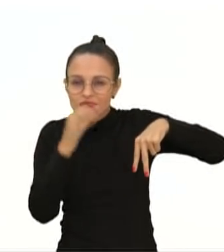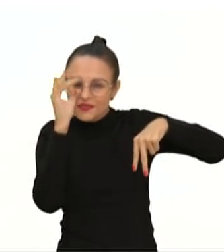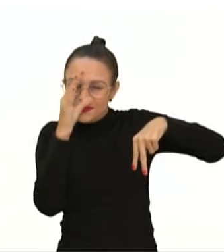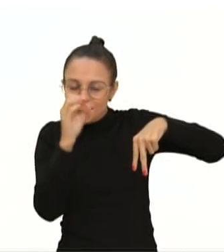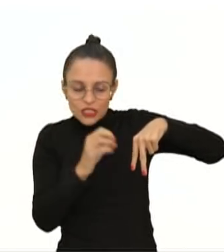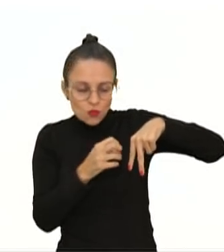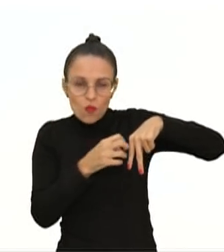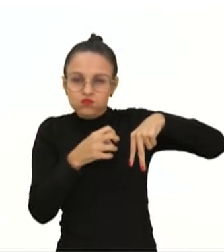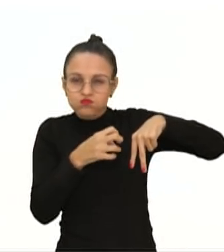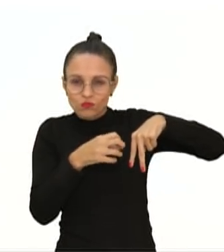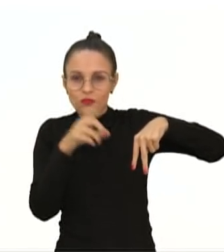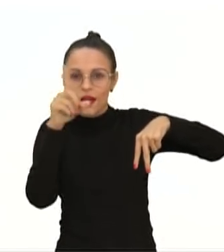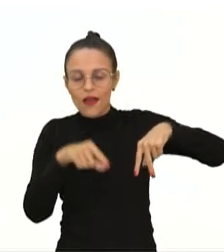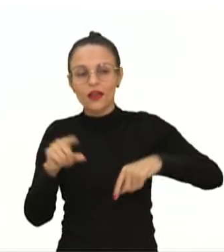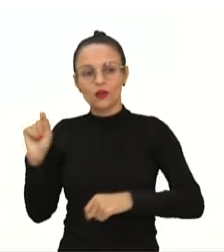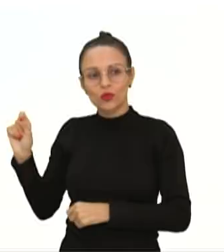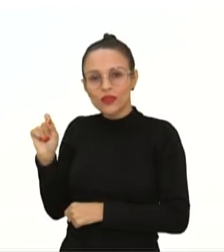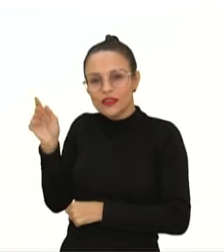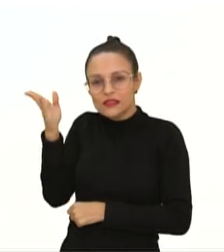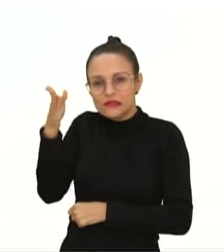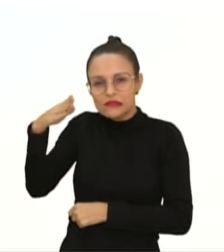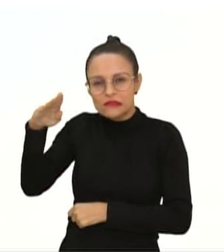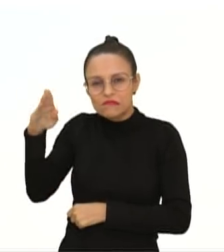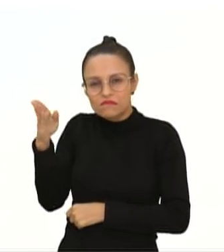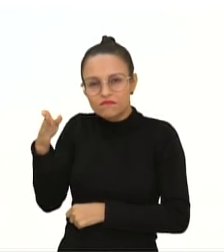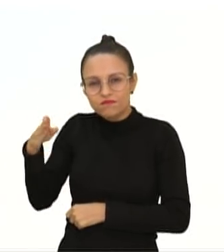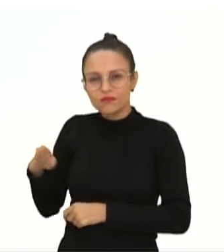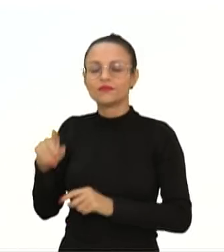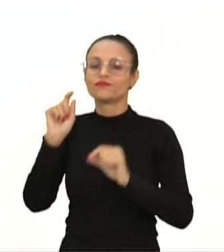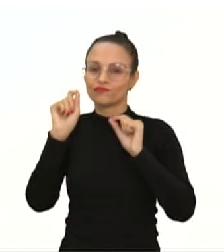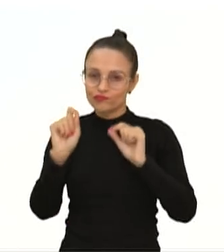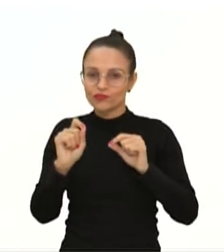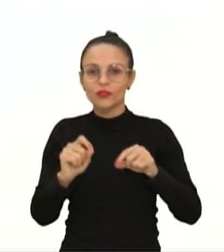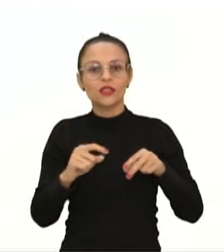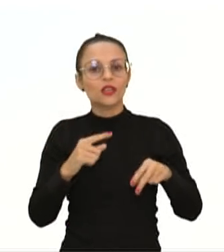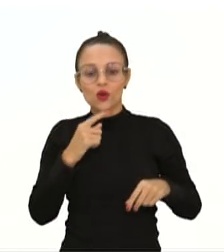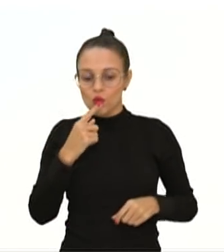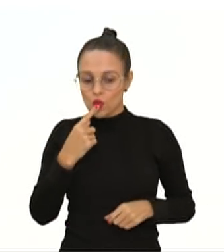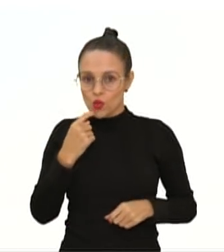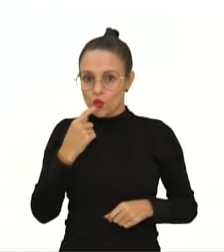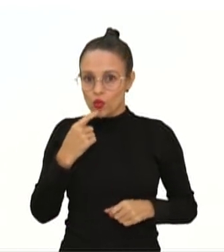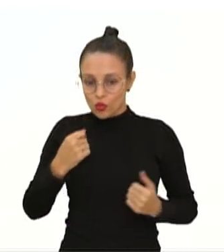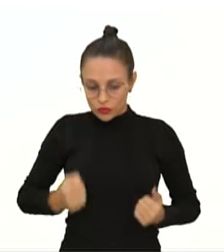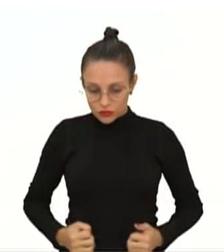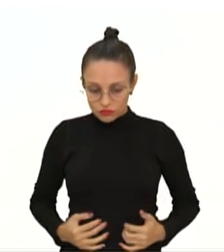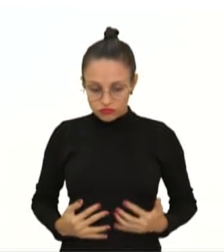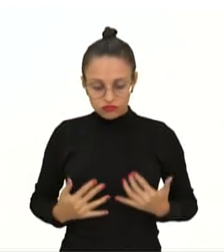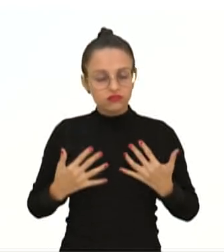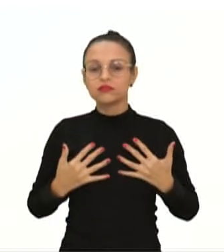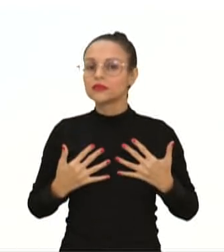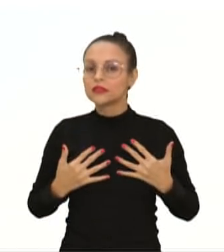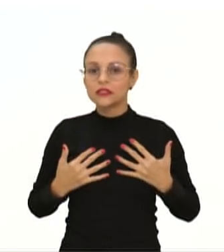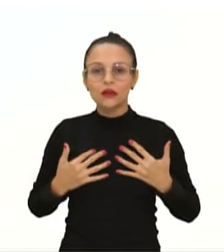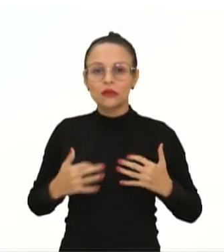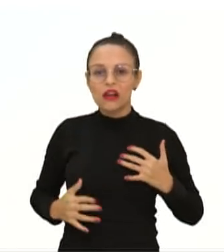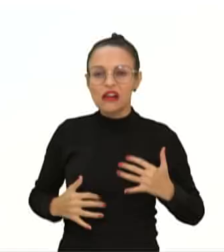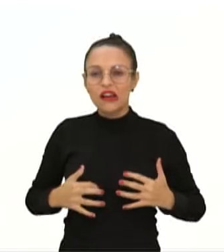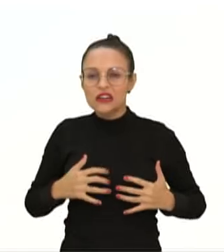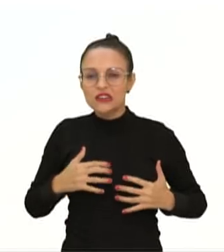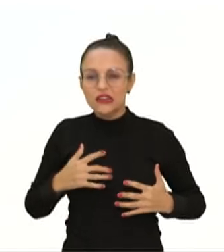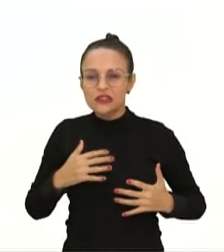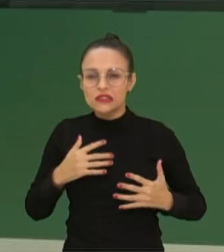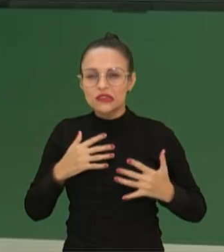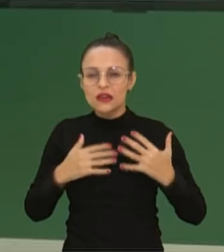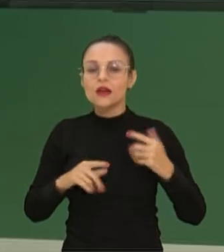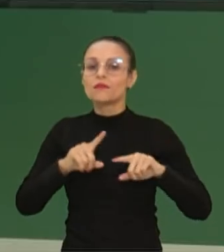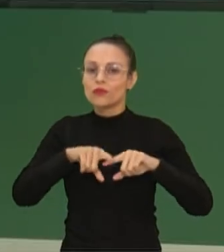Toda essa veia está torta. Isso faz com que o sangue não consiga fluir da maneira adequada. Por isso, muitas vezes há